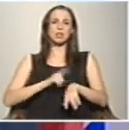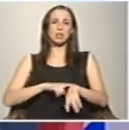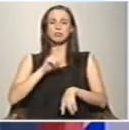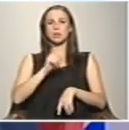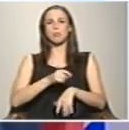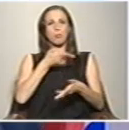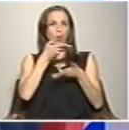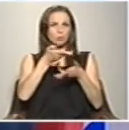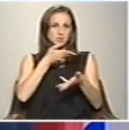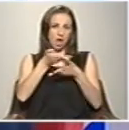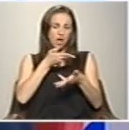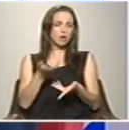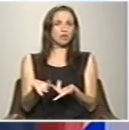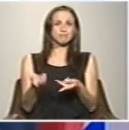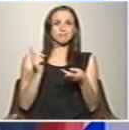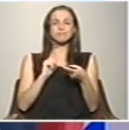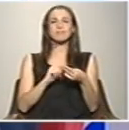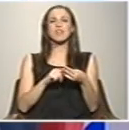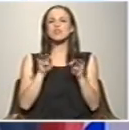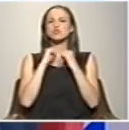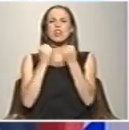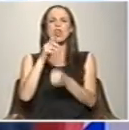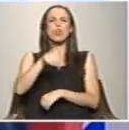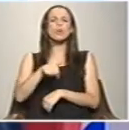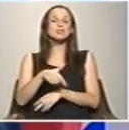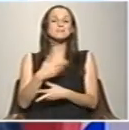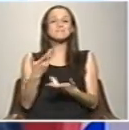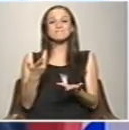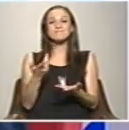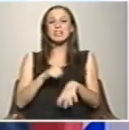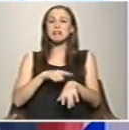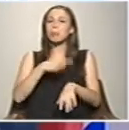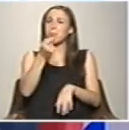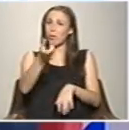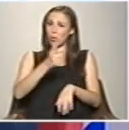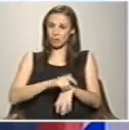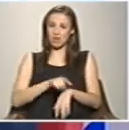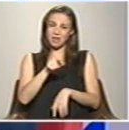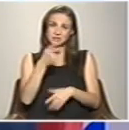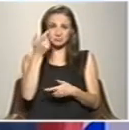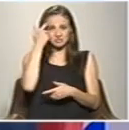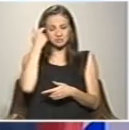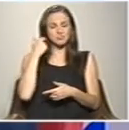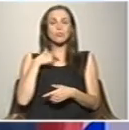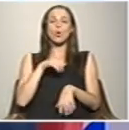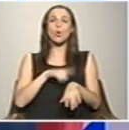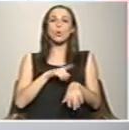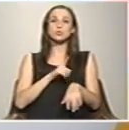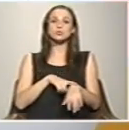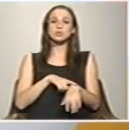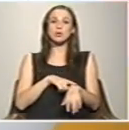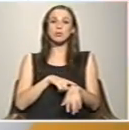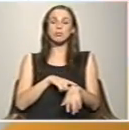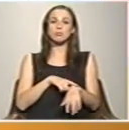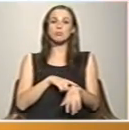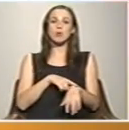vida, e a sociedade hoje, de facto, é uma sociedade que nos dá pouco tempo. São contrastes. O tempo é um, o que eu falava é outro, que é o